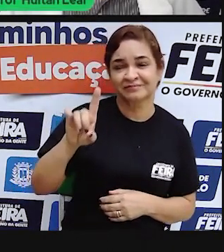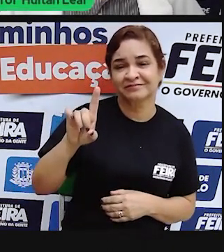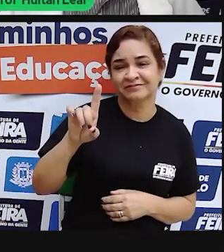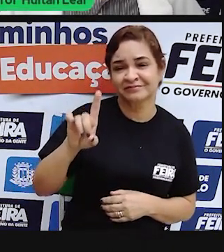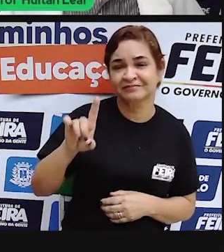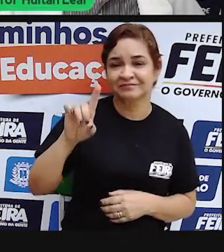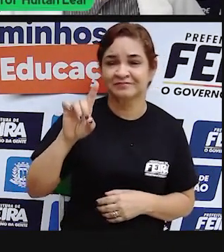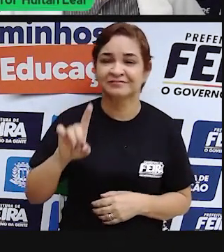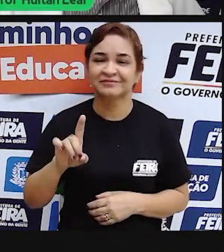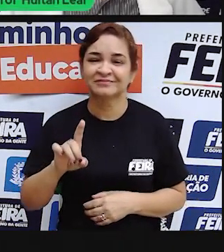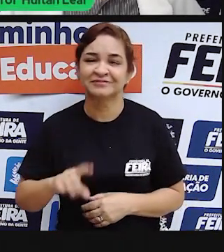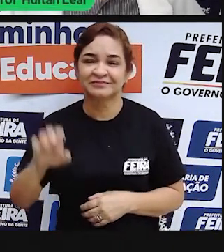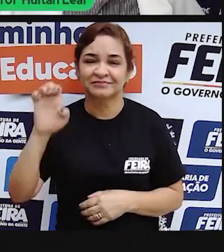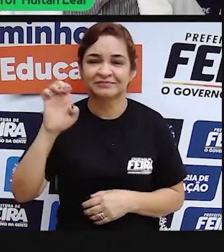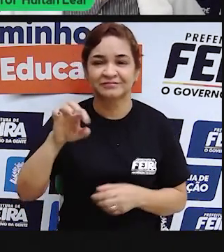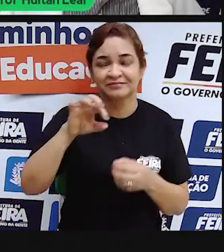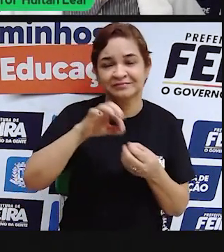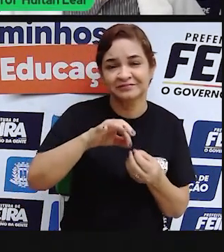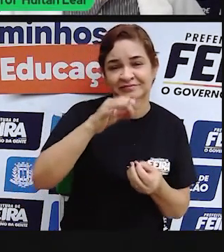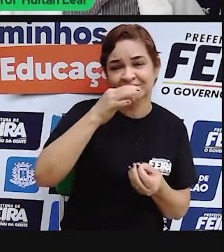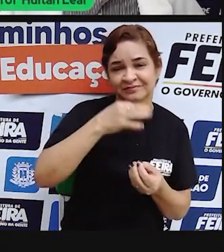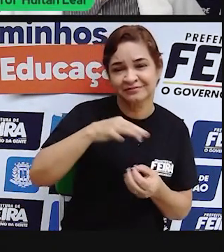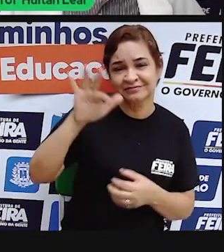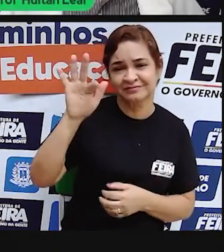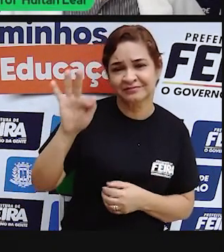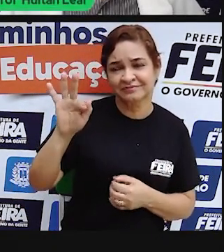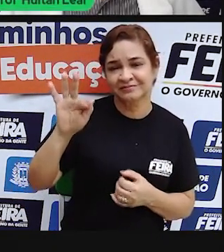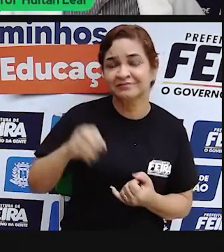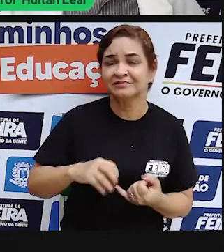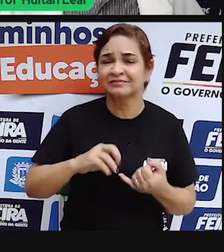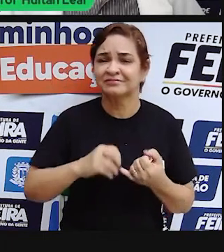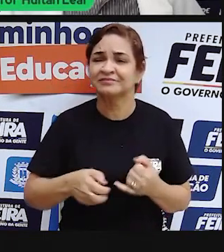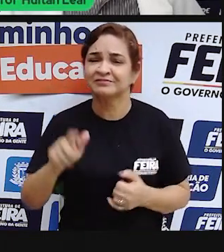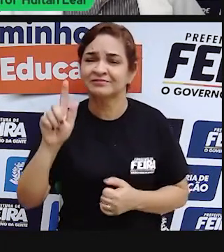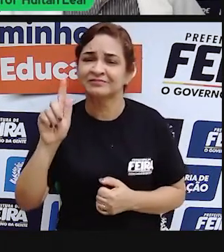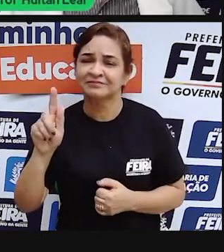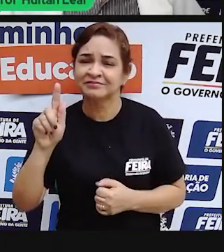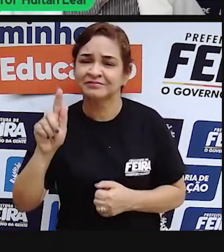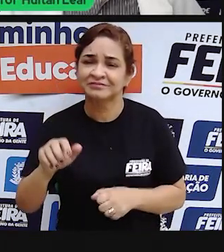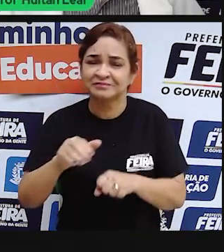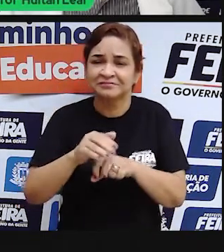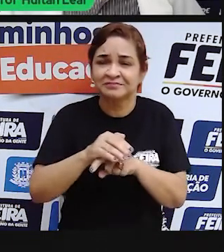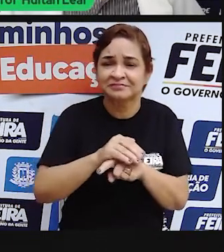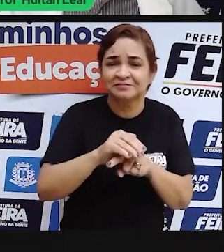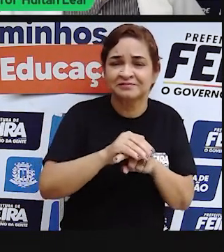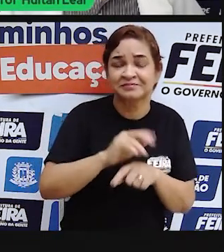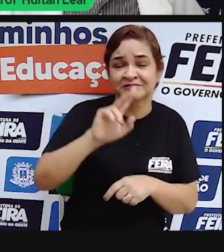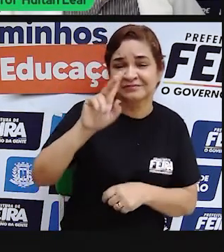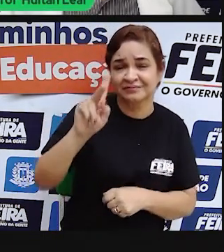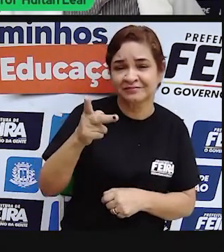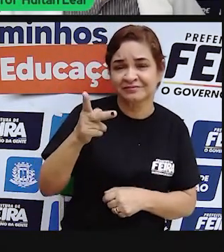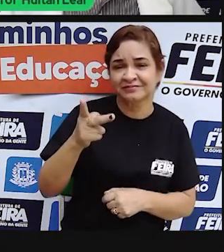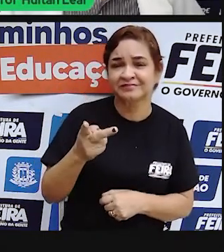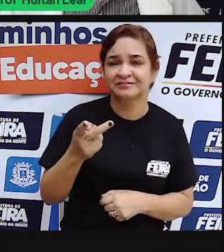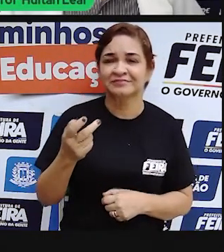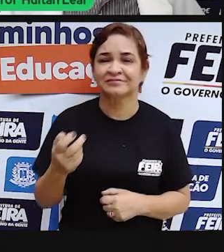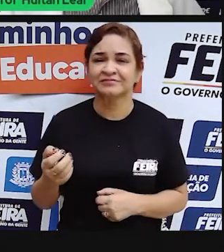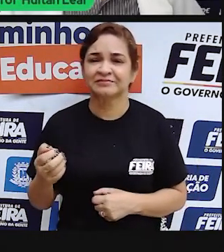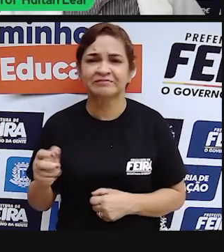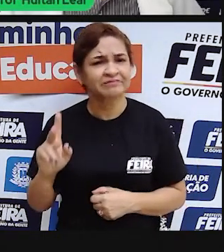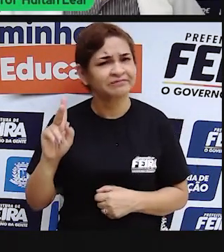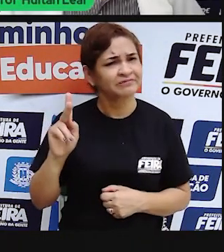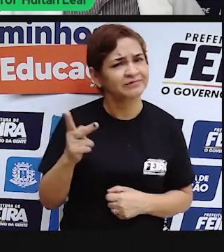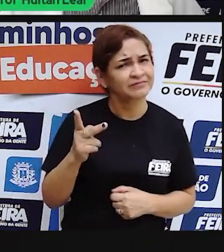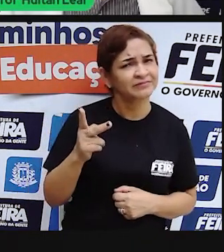digo E, ervilha, eu digo F, feijão, eu digo G, eu goiaba, digo H,